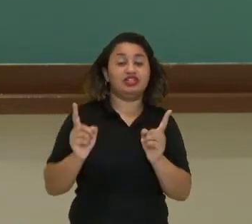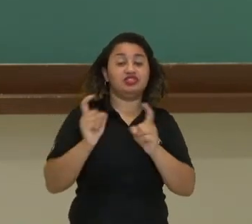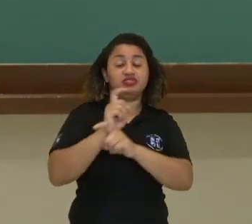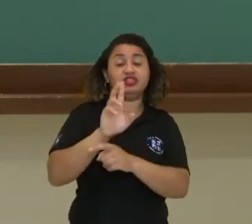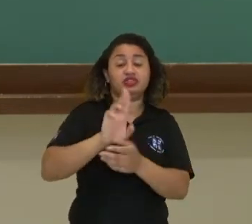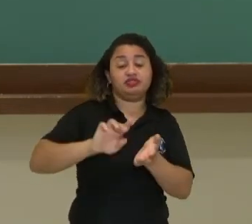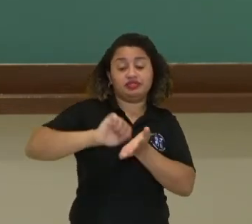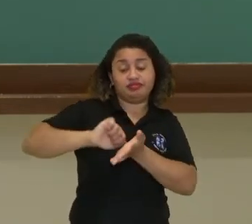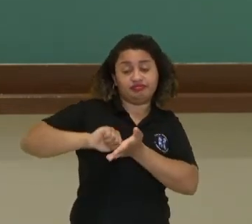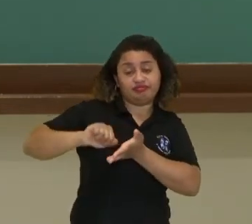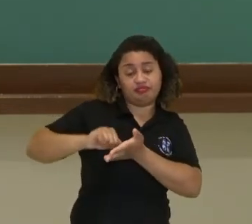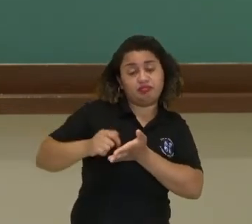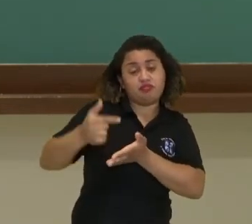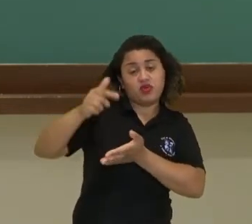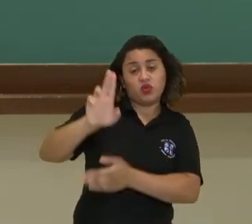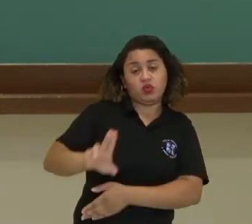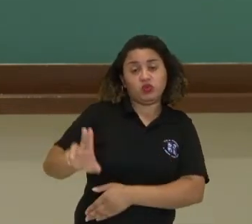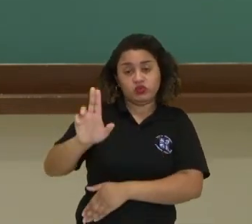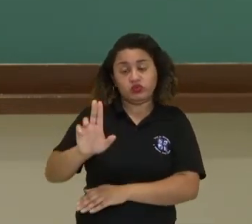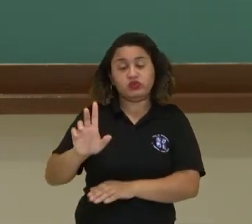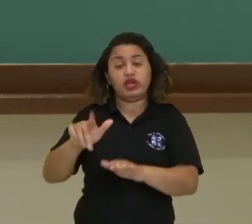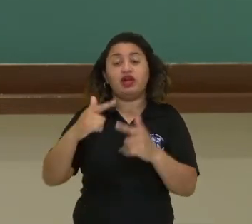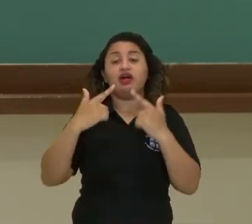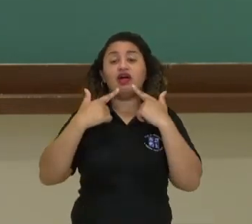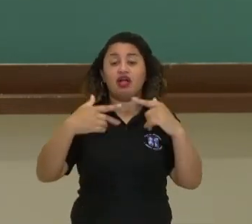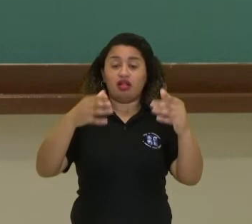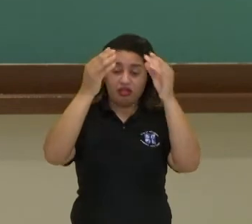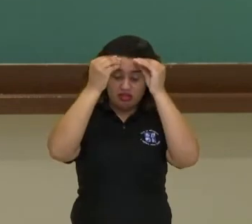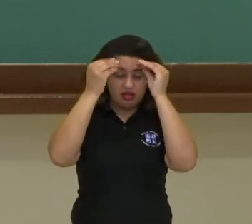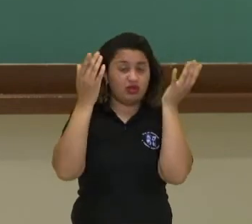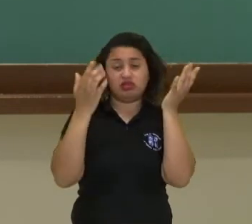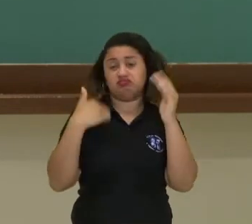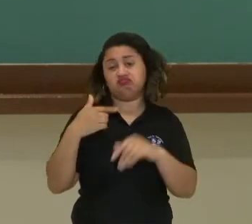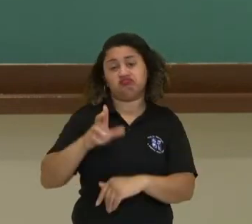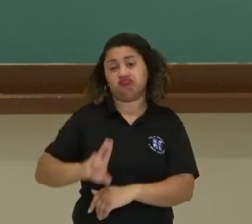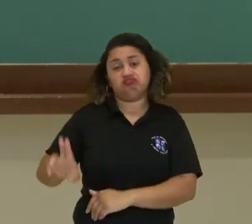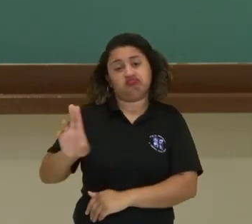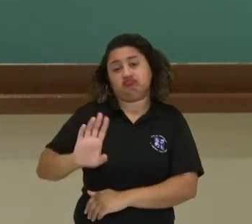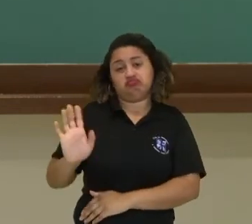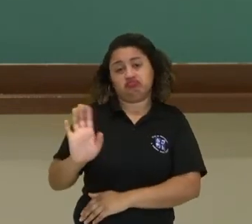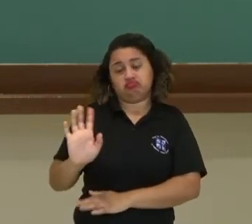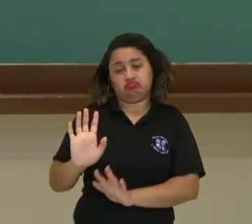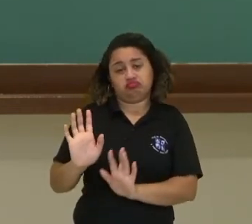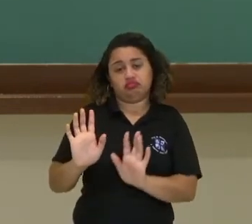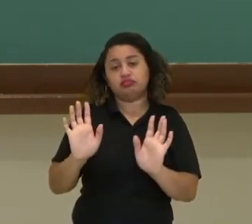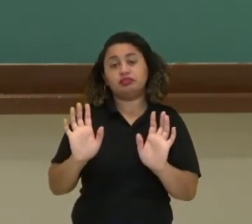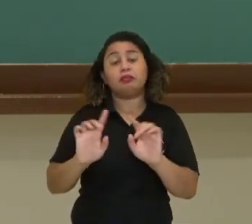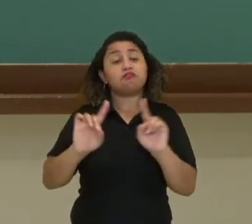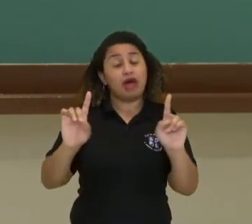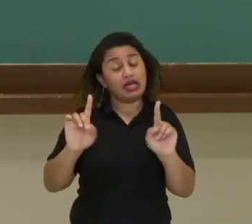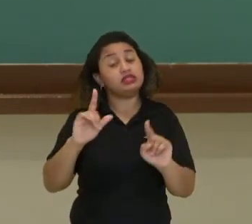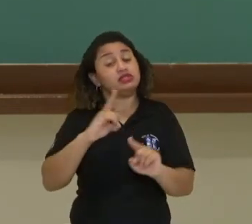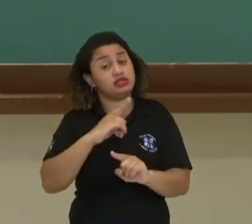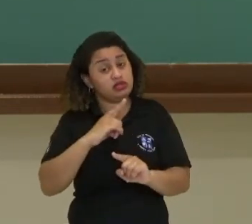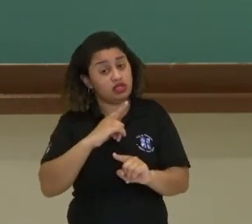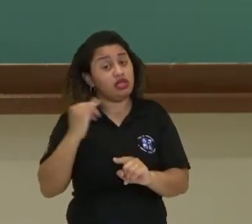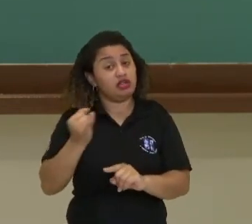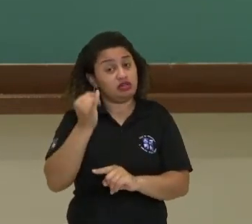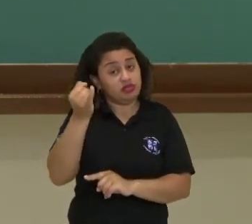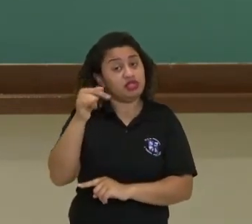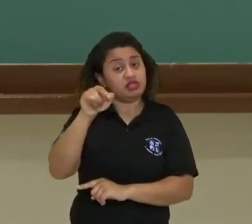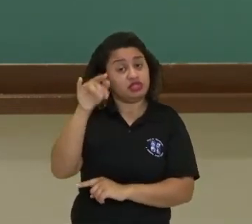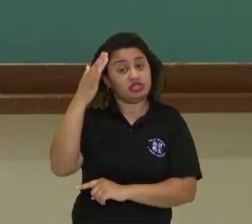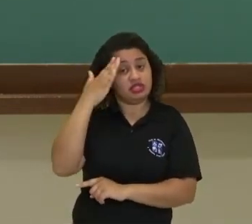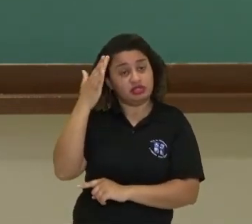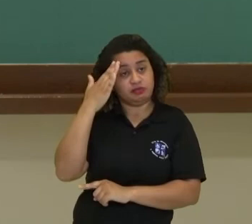usar isso poucas pessoas utilizam Isso é uma linguagem que tá caindo em desuso o uso da mesóclise mas ela existe você precisa